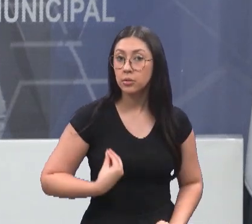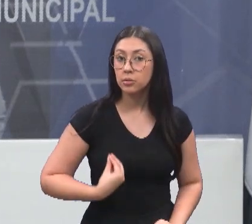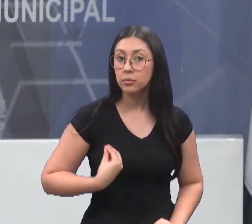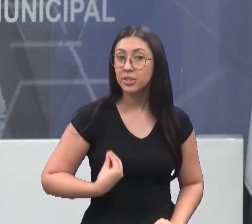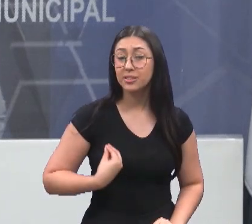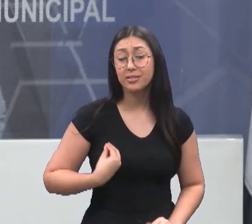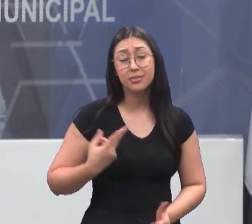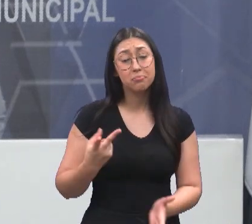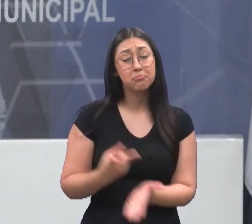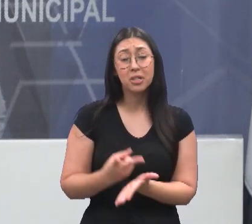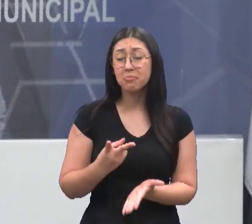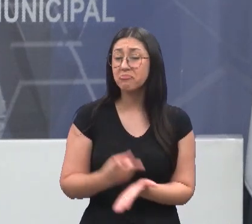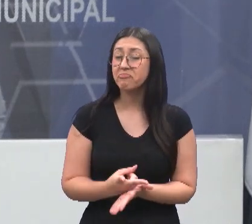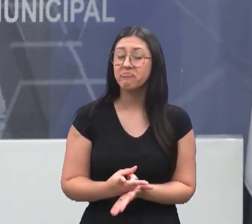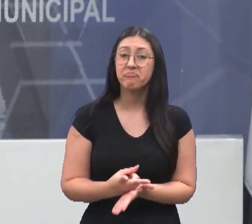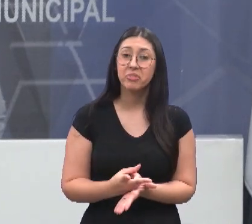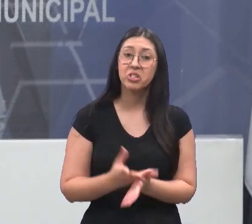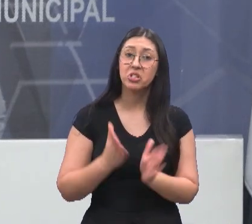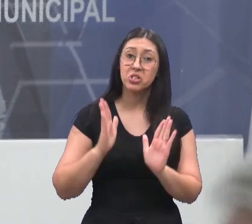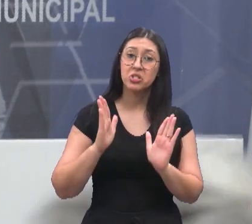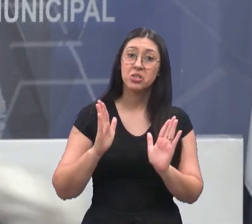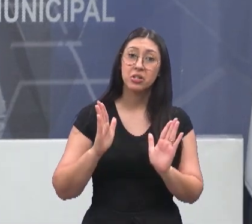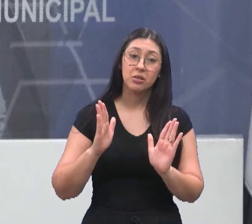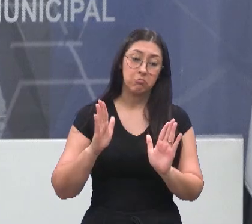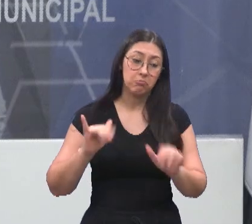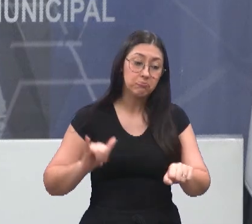ausente de uma nobre vereadora.